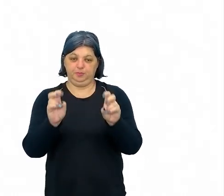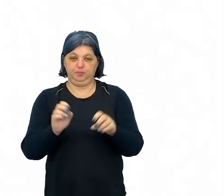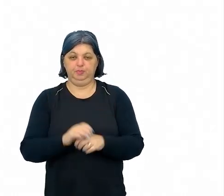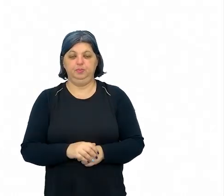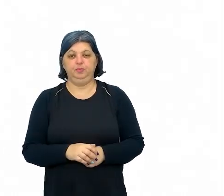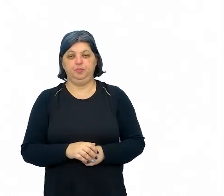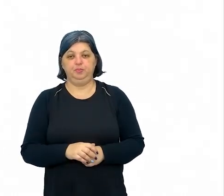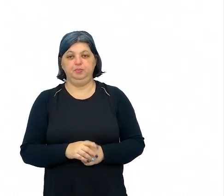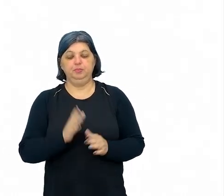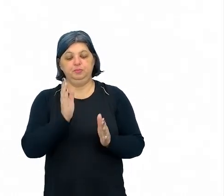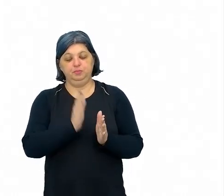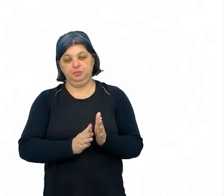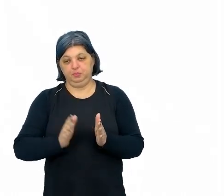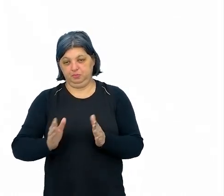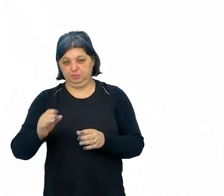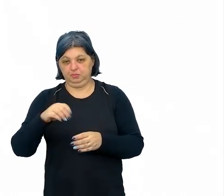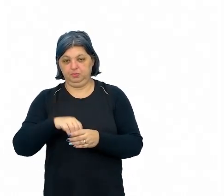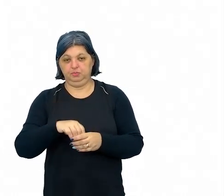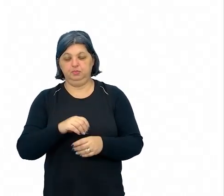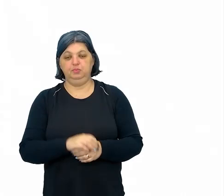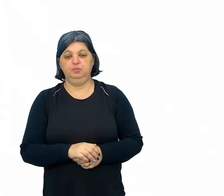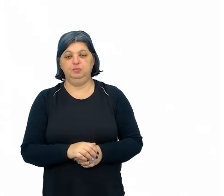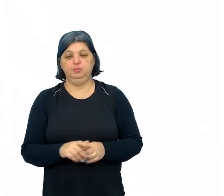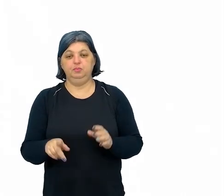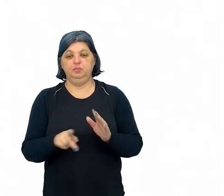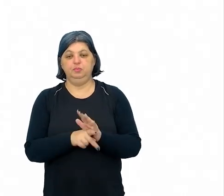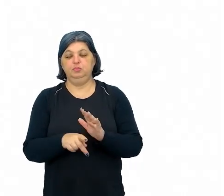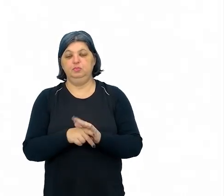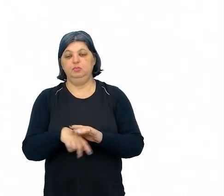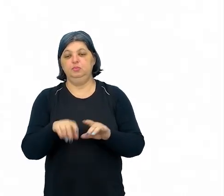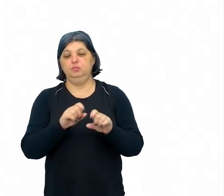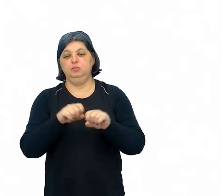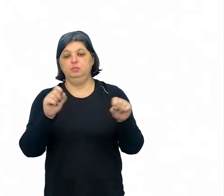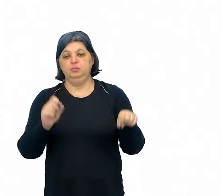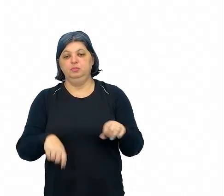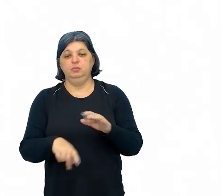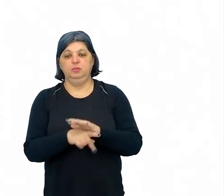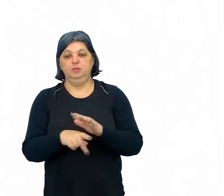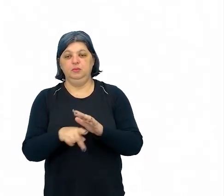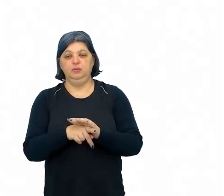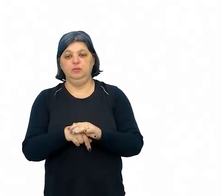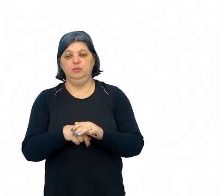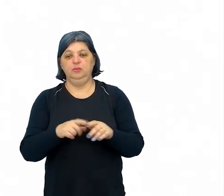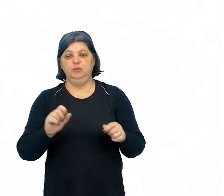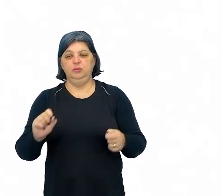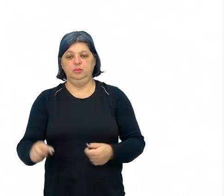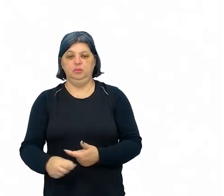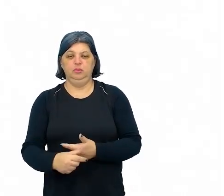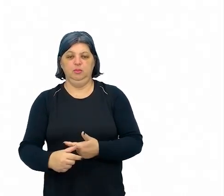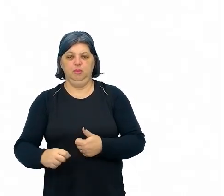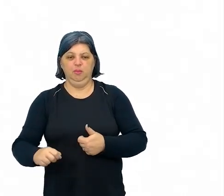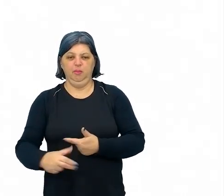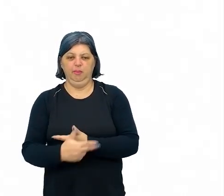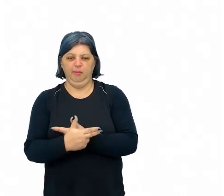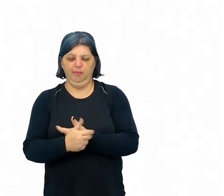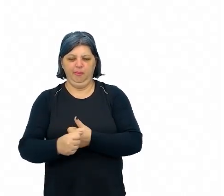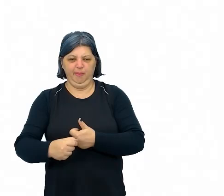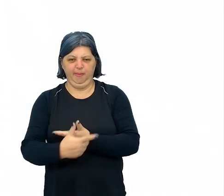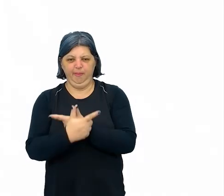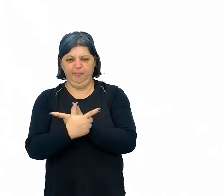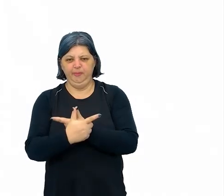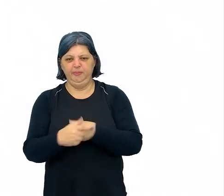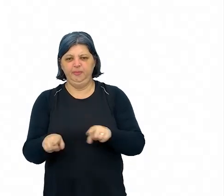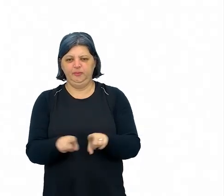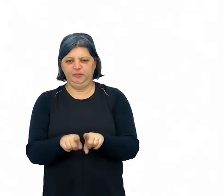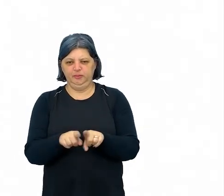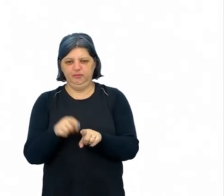Dentro da sequência, e é sistema de equação de primeiro grau, onde eu vou trabalhar com resolução algébrica e